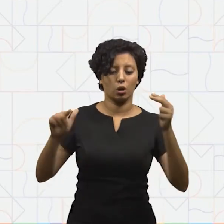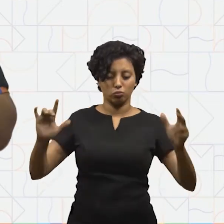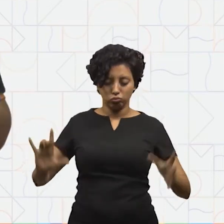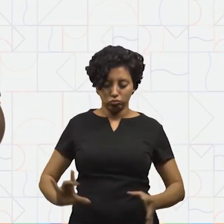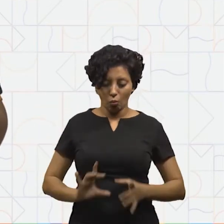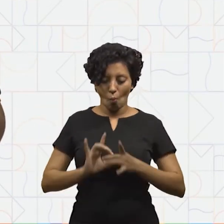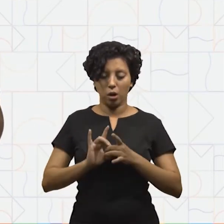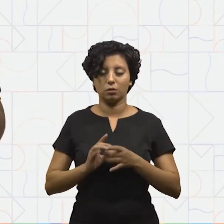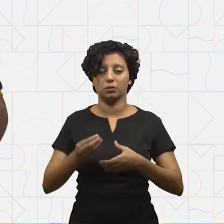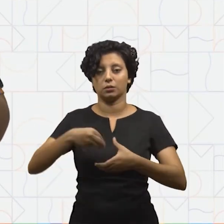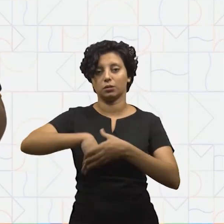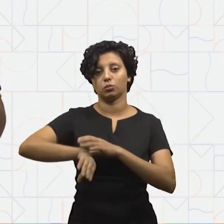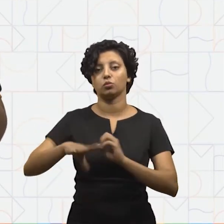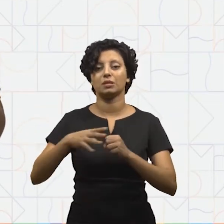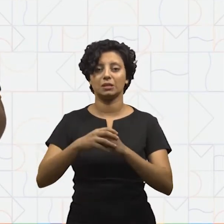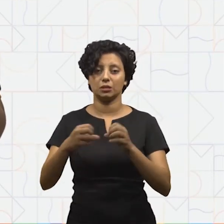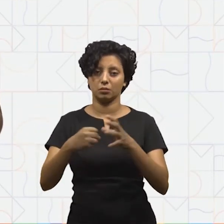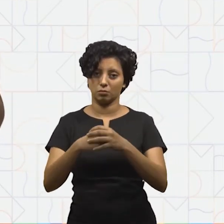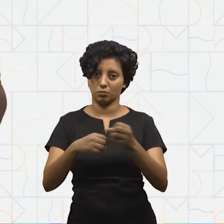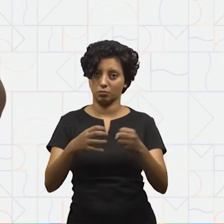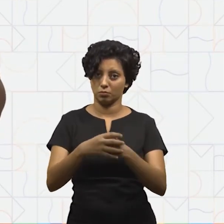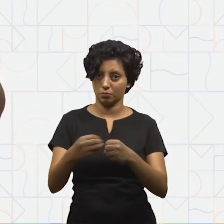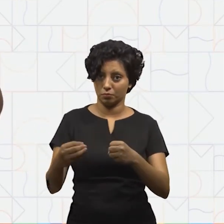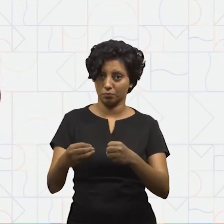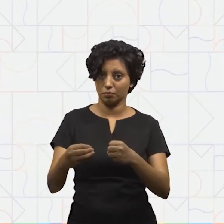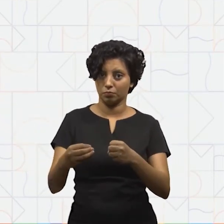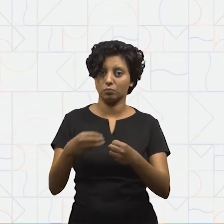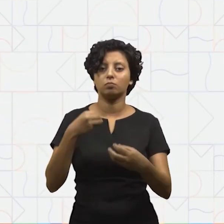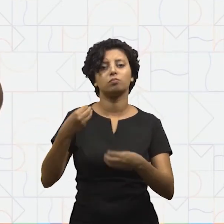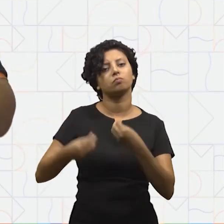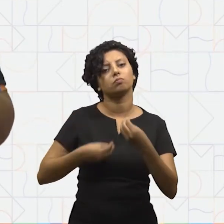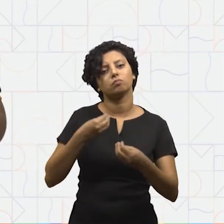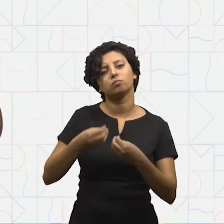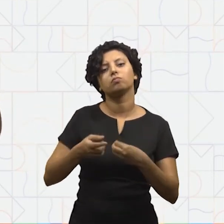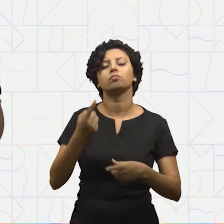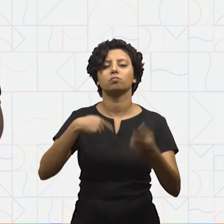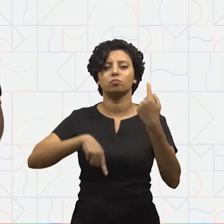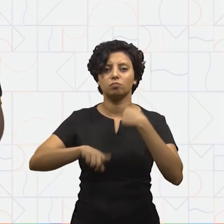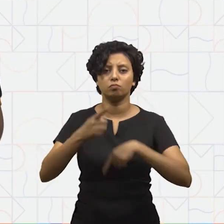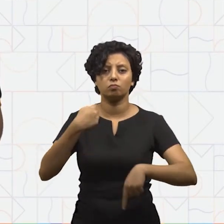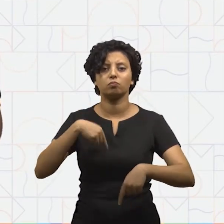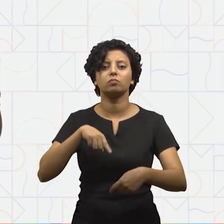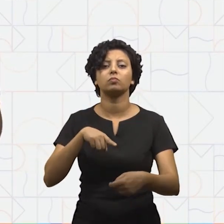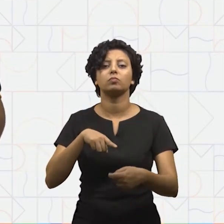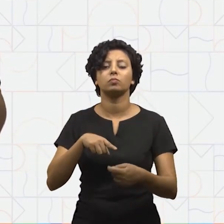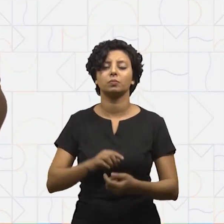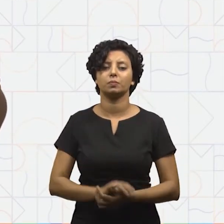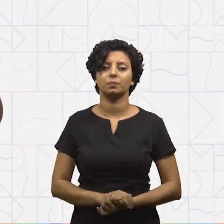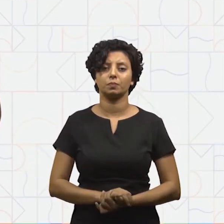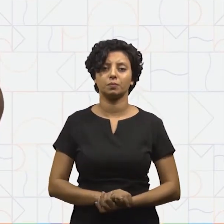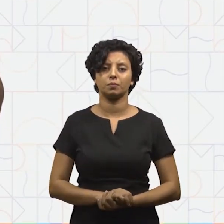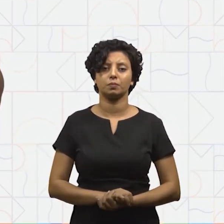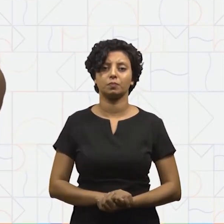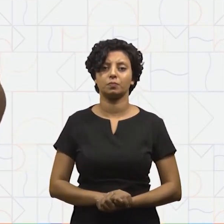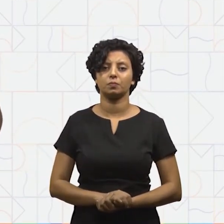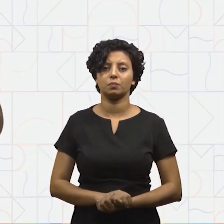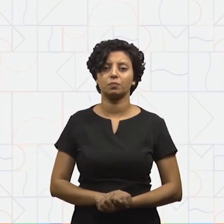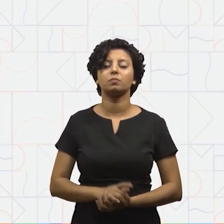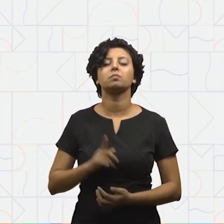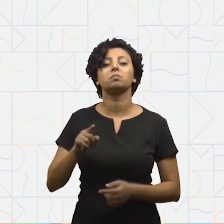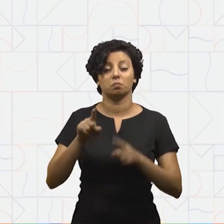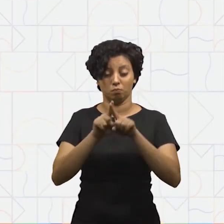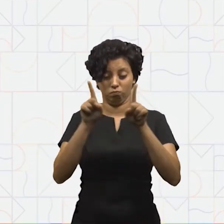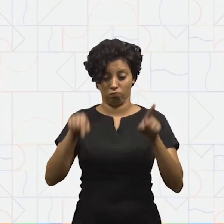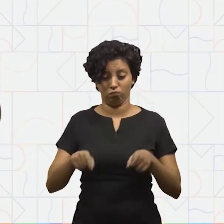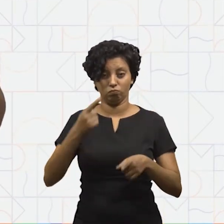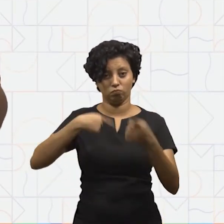nas células, levados aí por ação do sistema circulatório. Ele é o